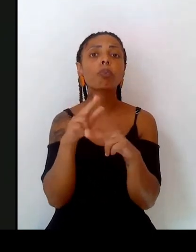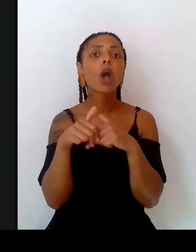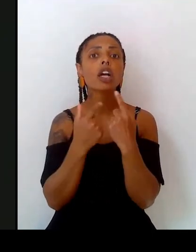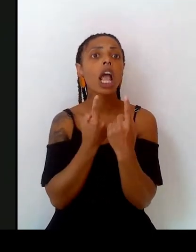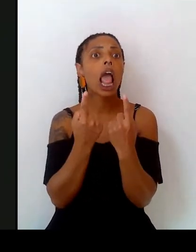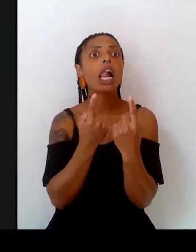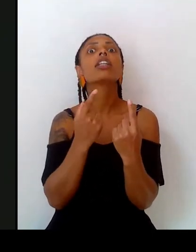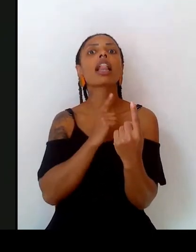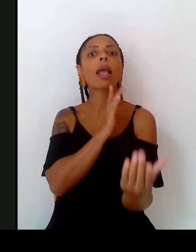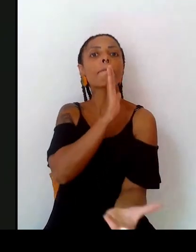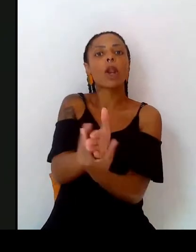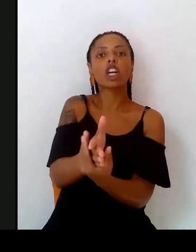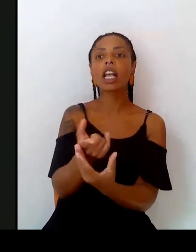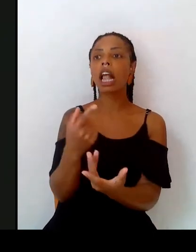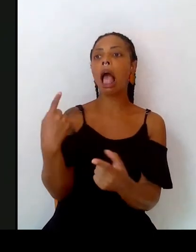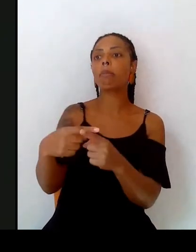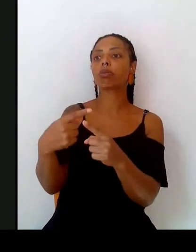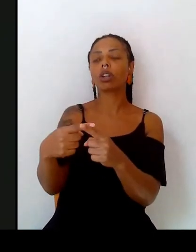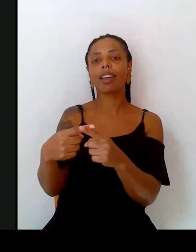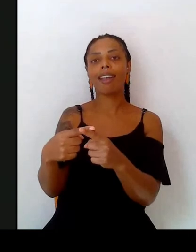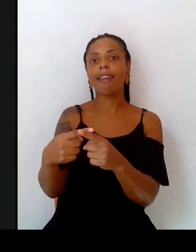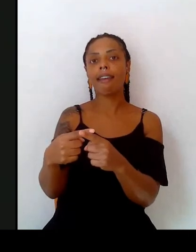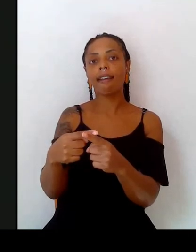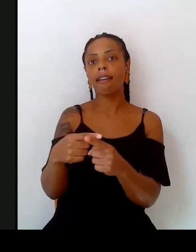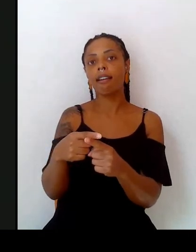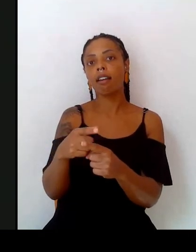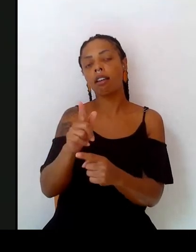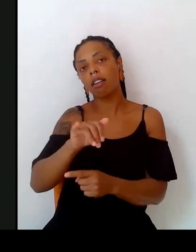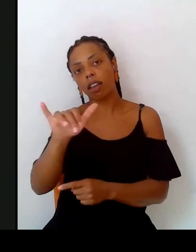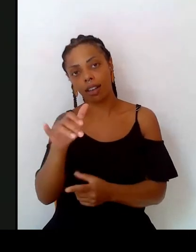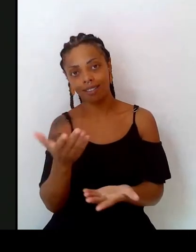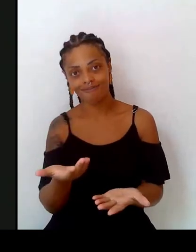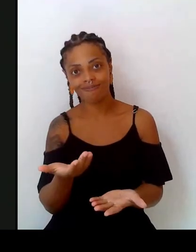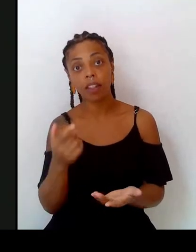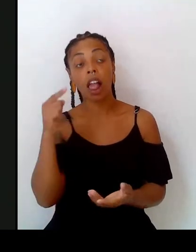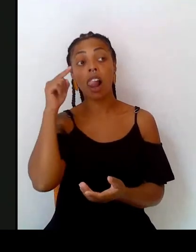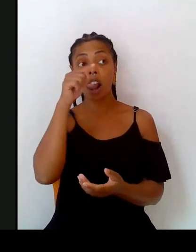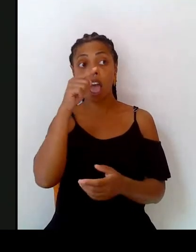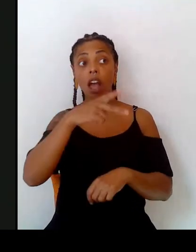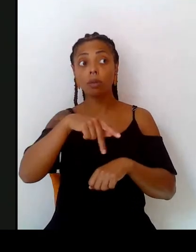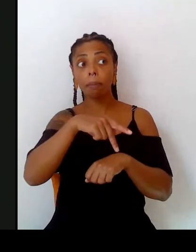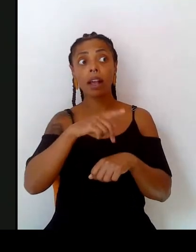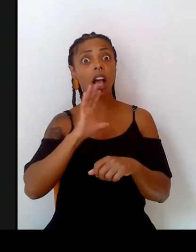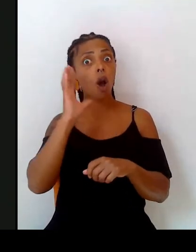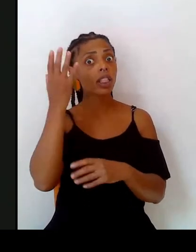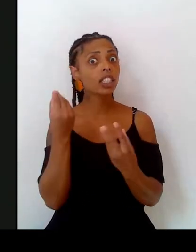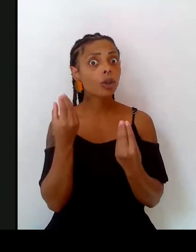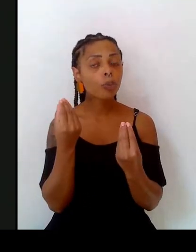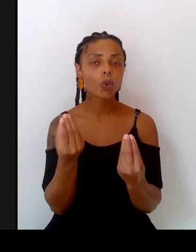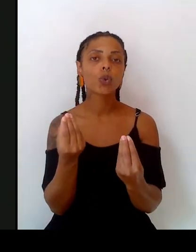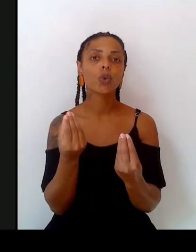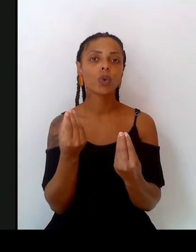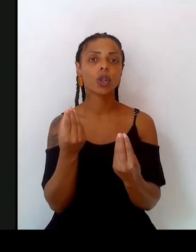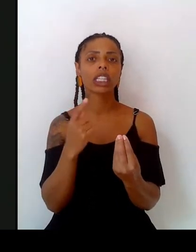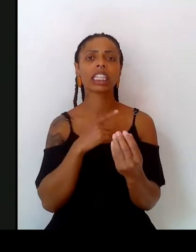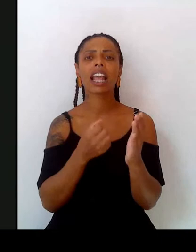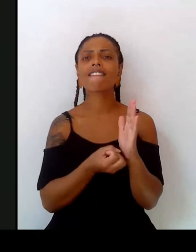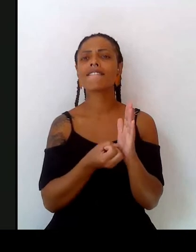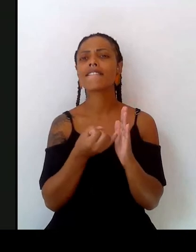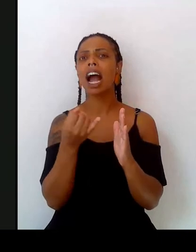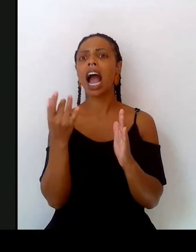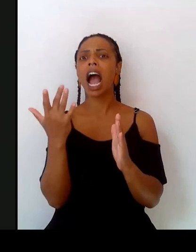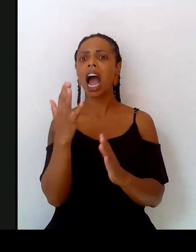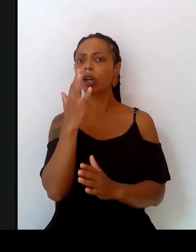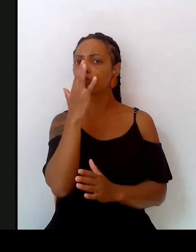país e em havia séries de condenações